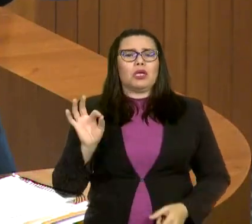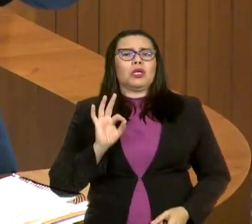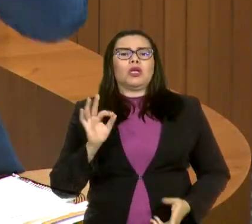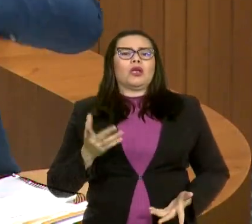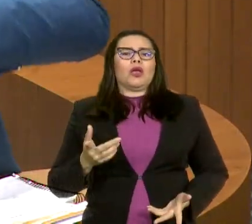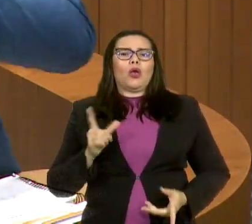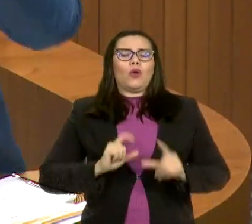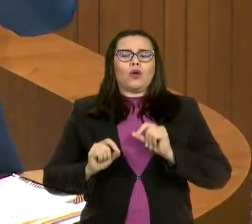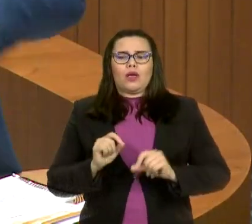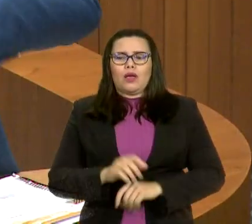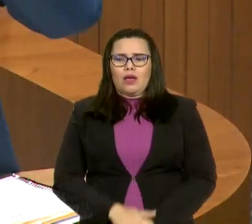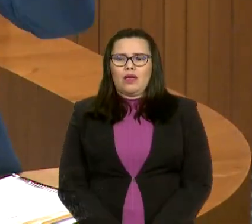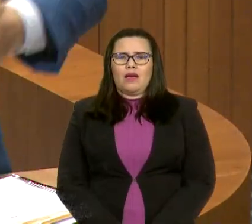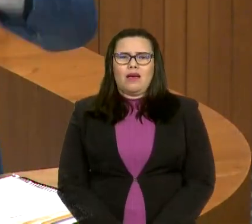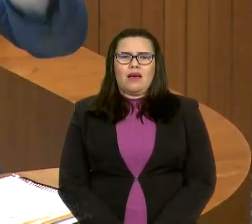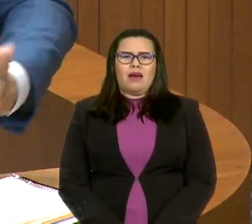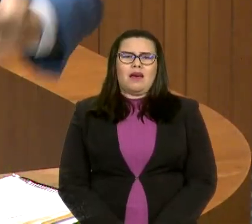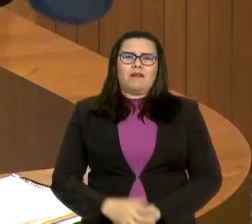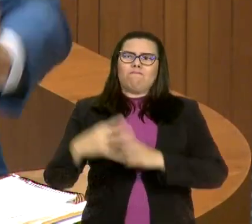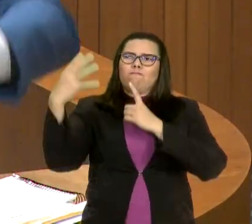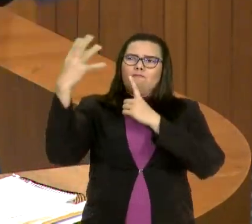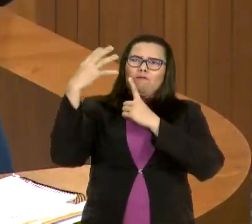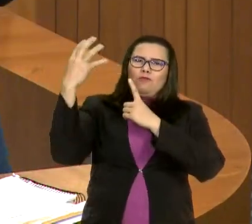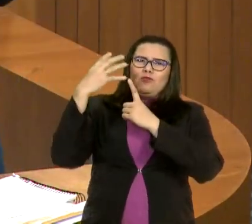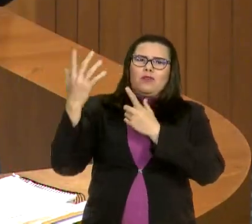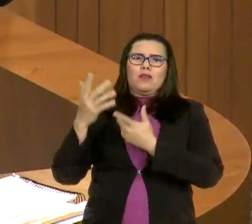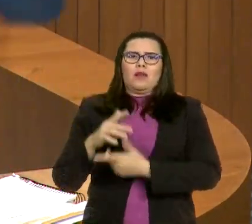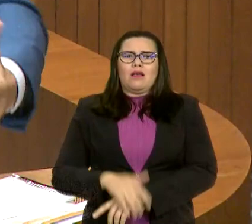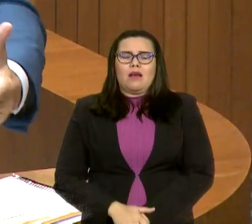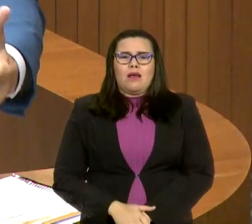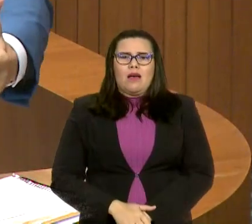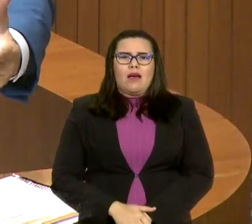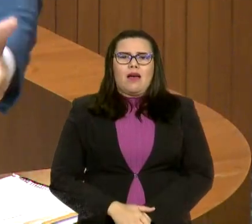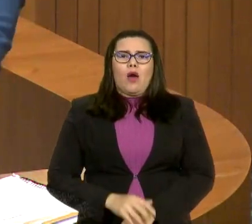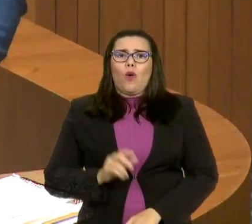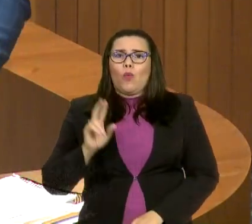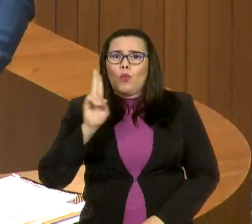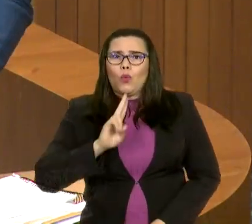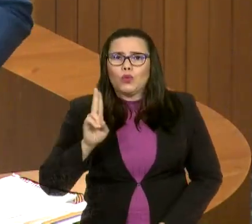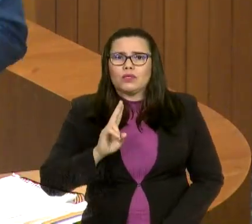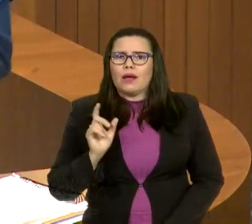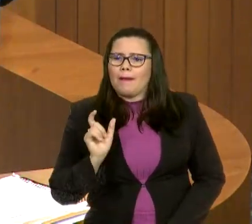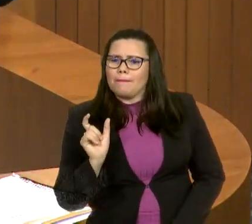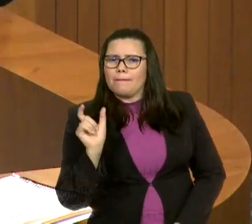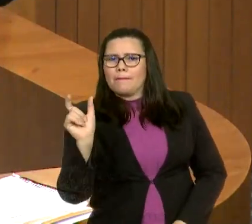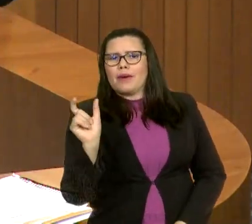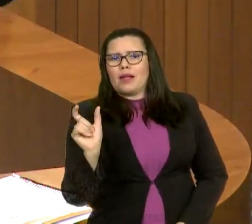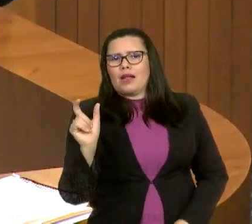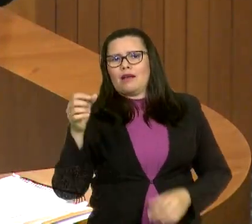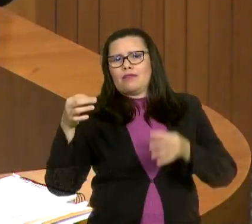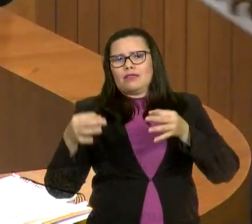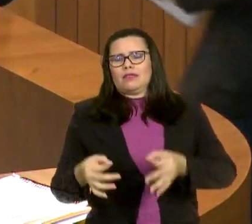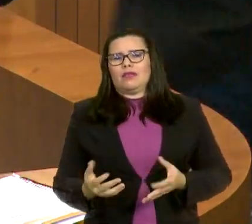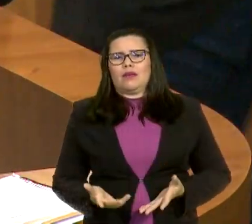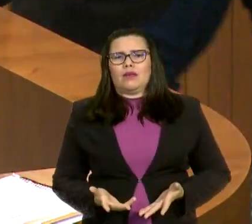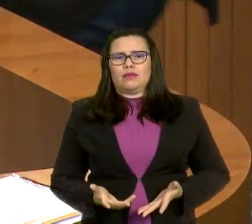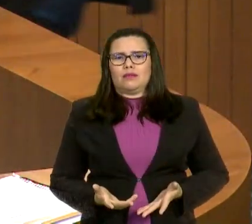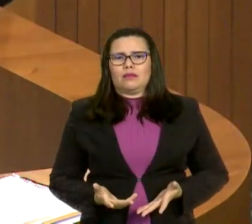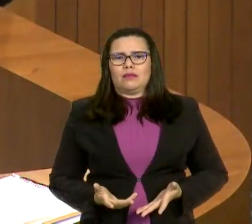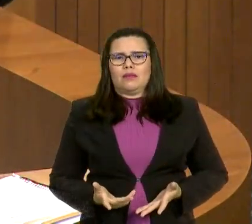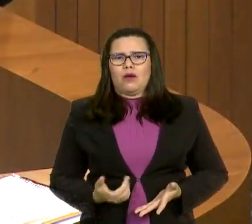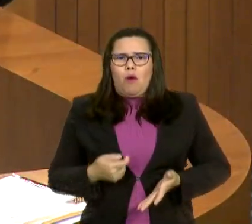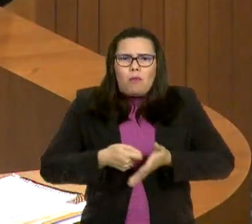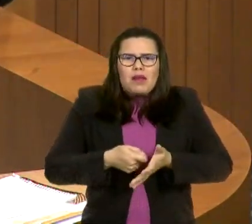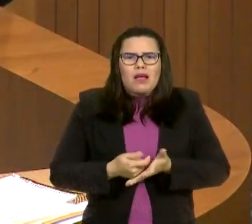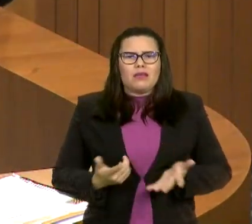seu cérebro imediatamente as mudanças de terminologia que todo dia acontecem nesse país, ele foi trucidado. Está aqui, problema